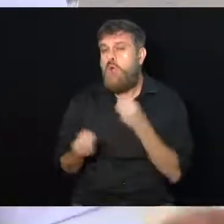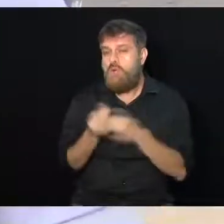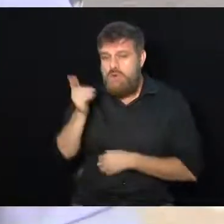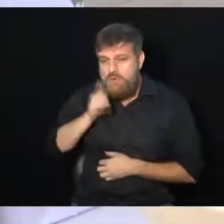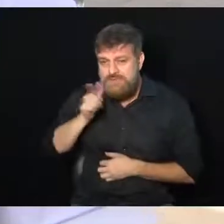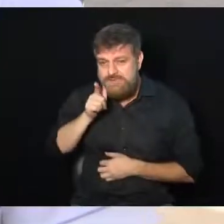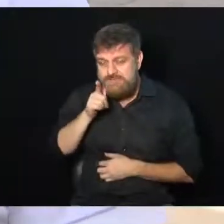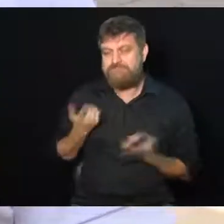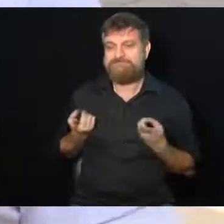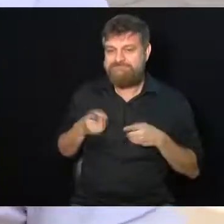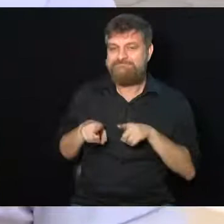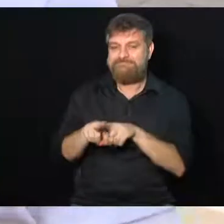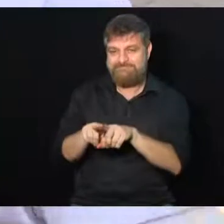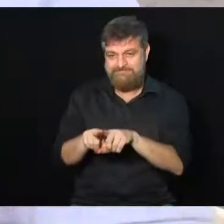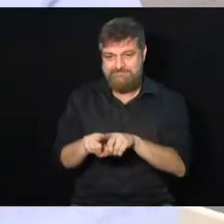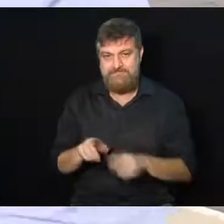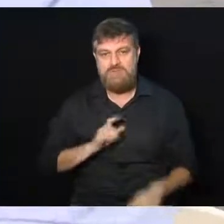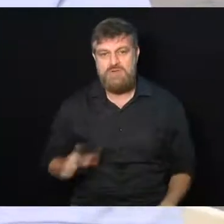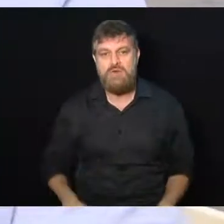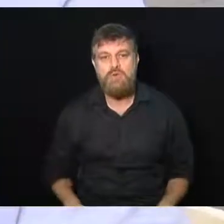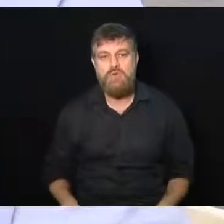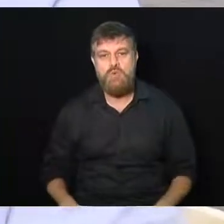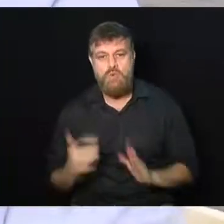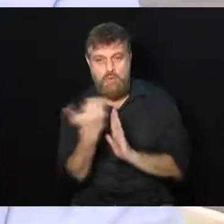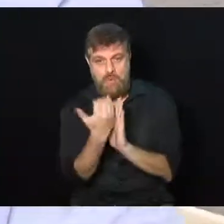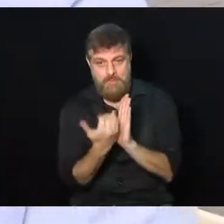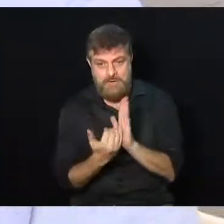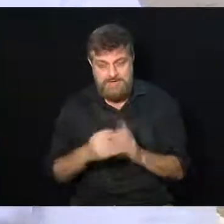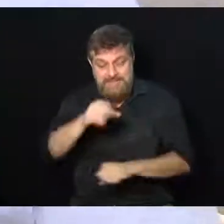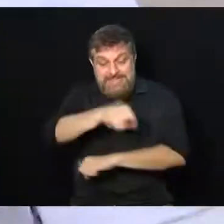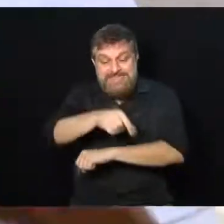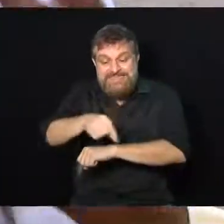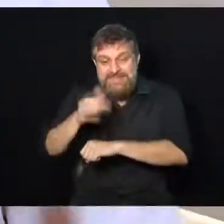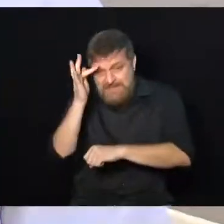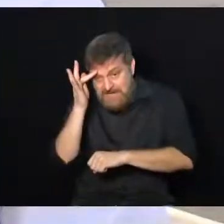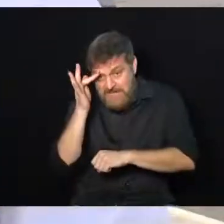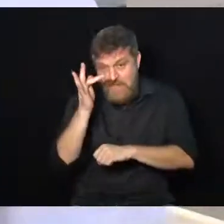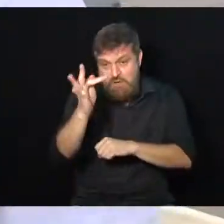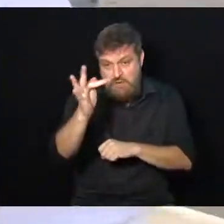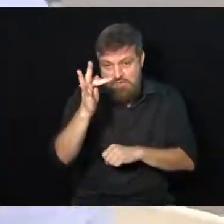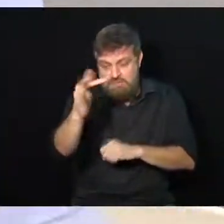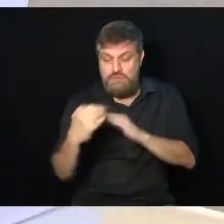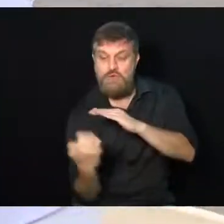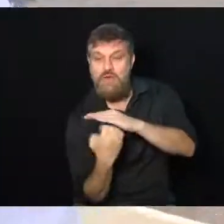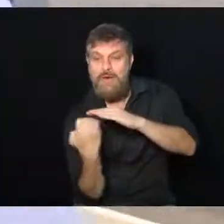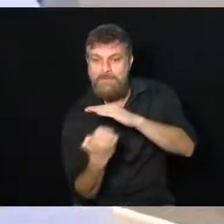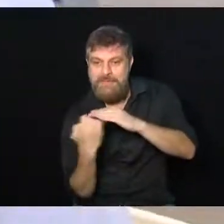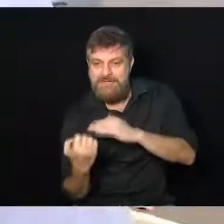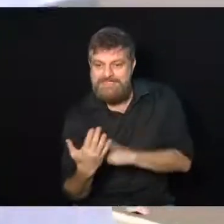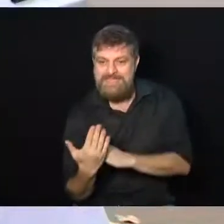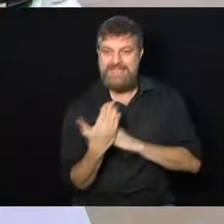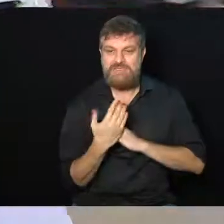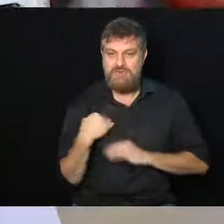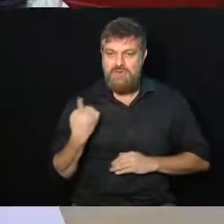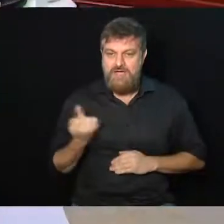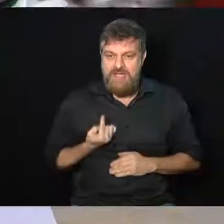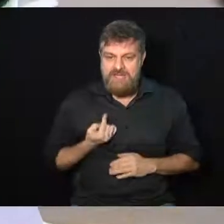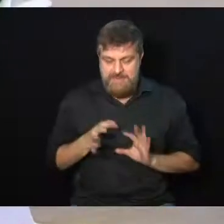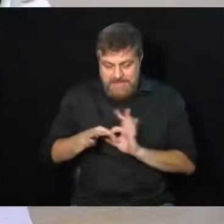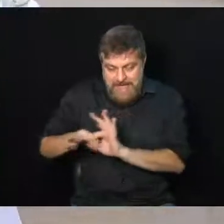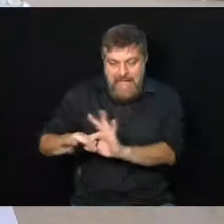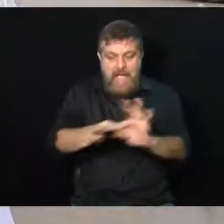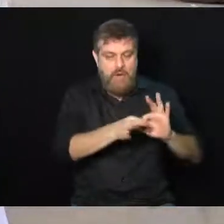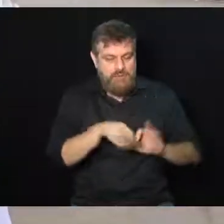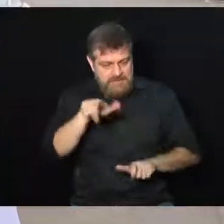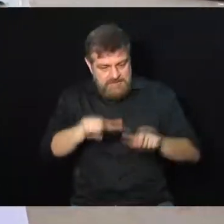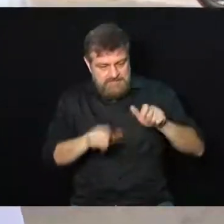dessa parceria com a Global Communities, do programa Semeando o Futuro e dessa integração com os moradores do bairro, que é muito